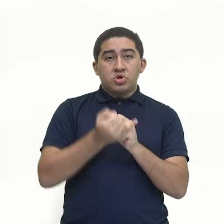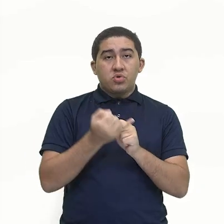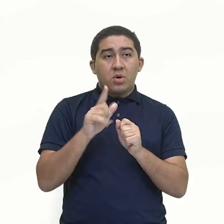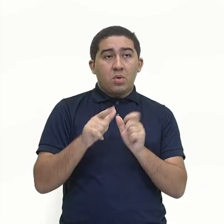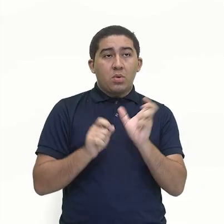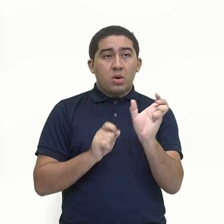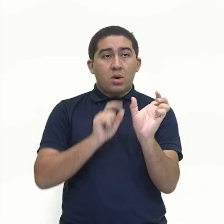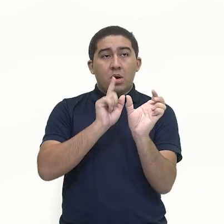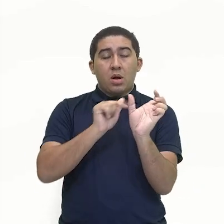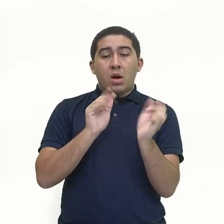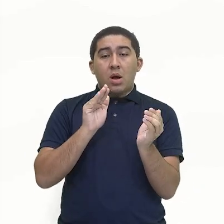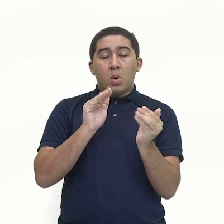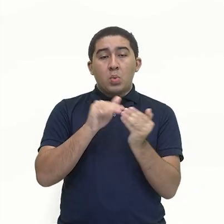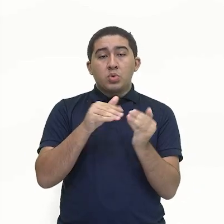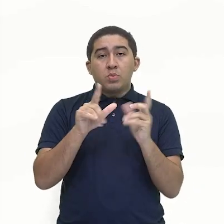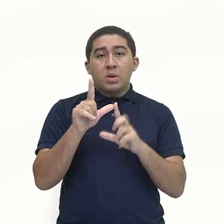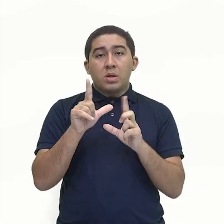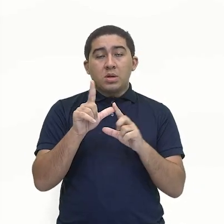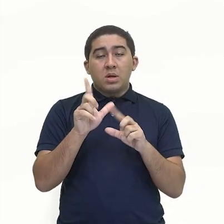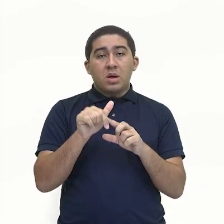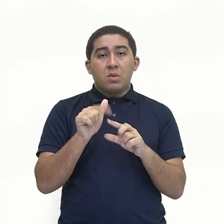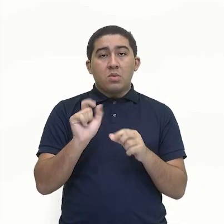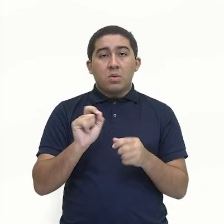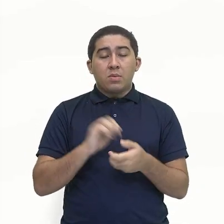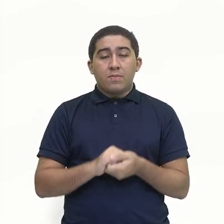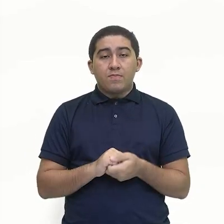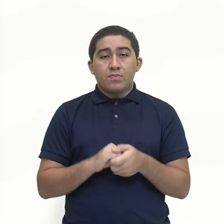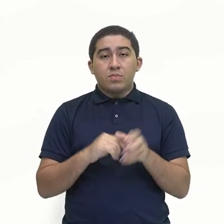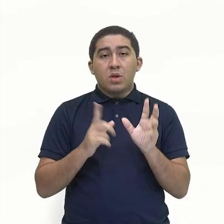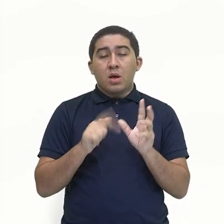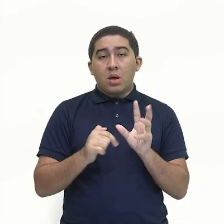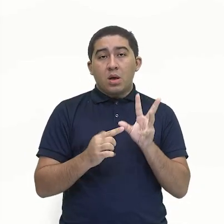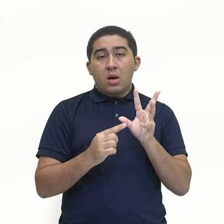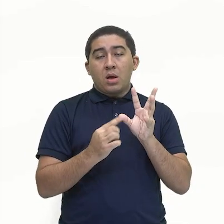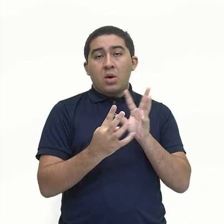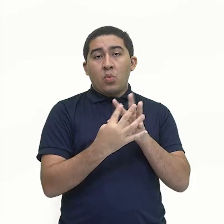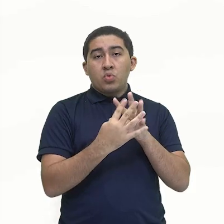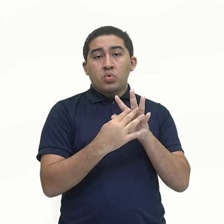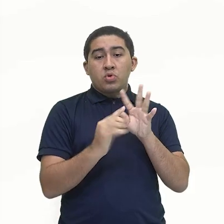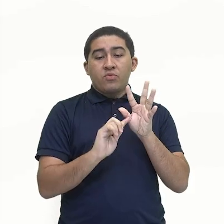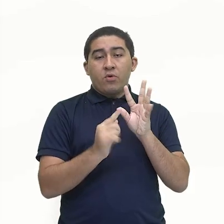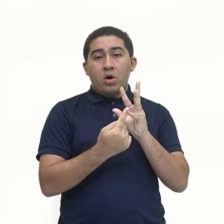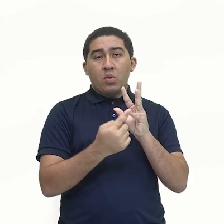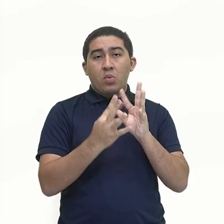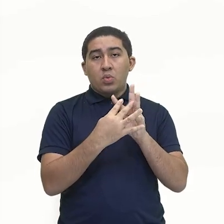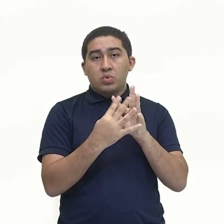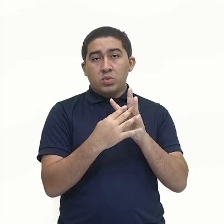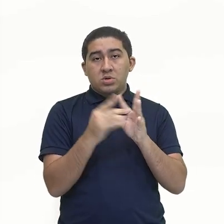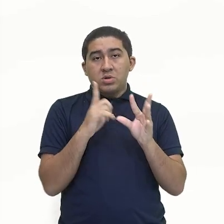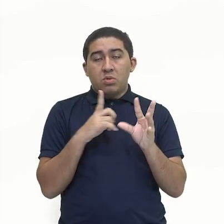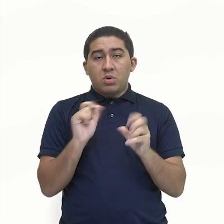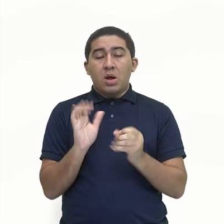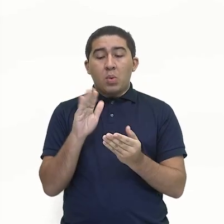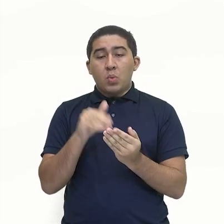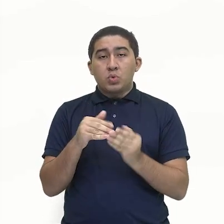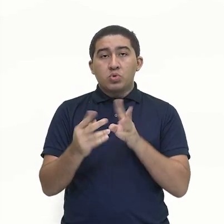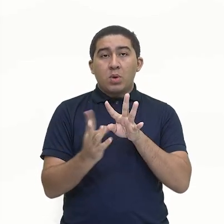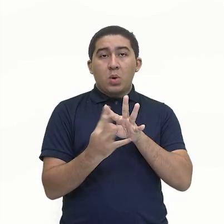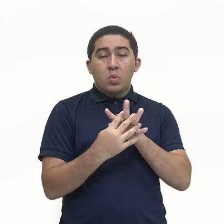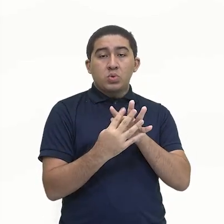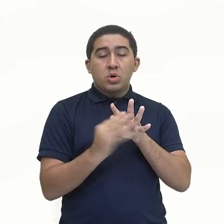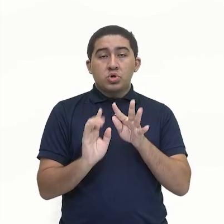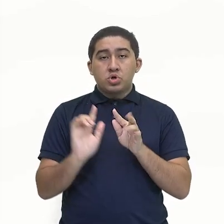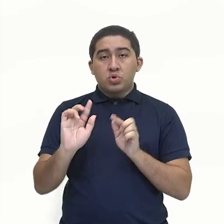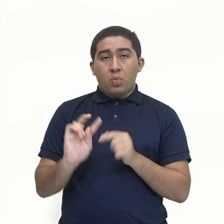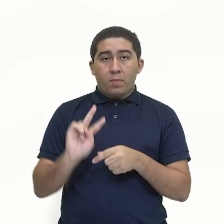em vogal, consoante, consoante, vogal, consoante, eu vou duplicar a última consoante, como é o caso